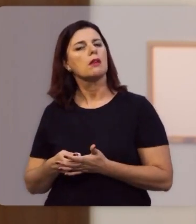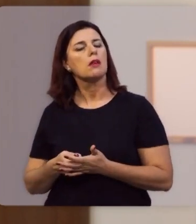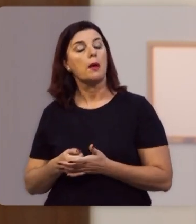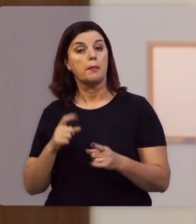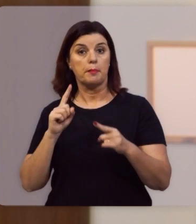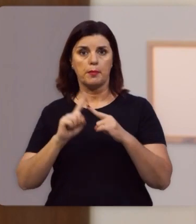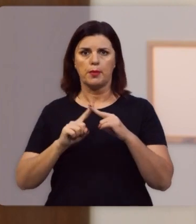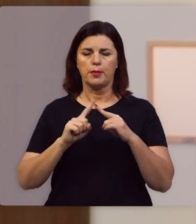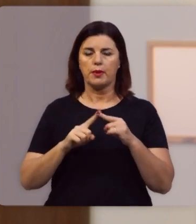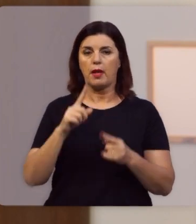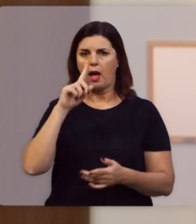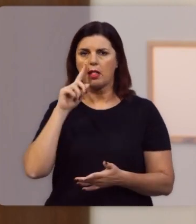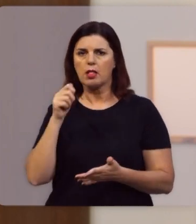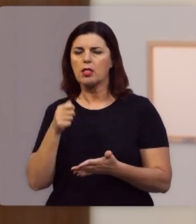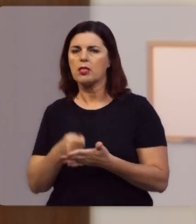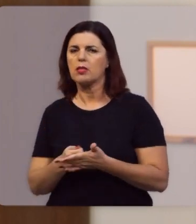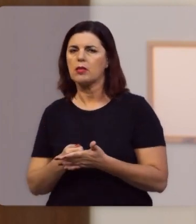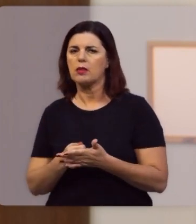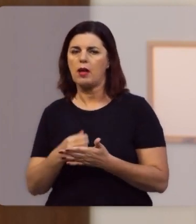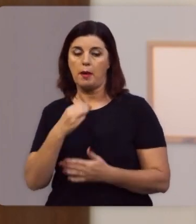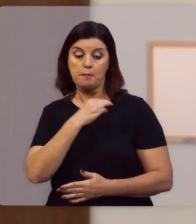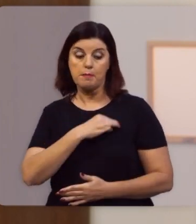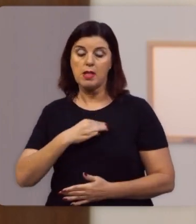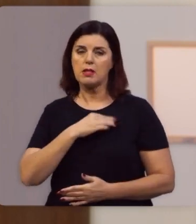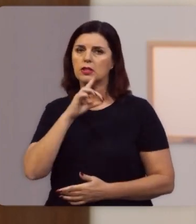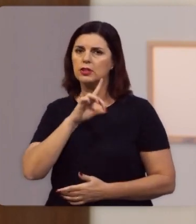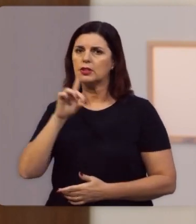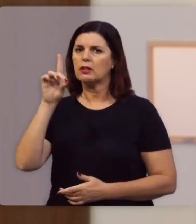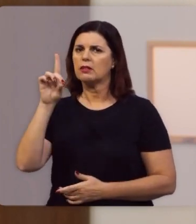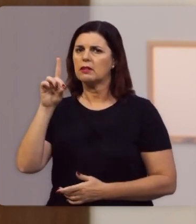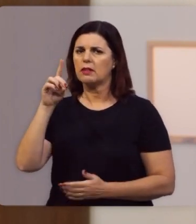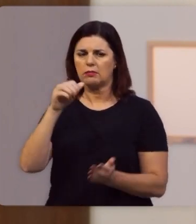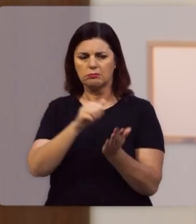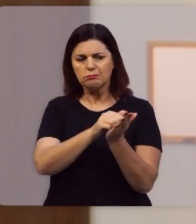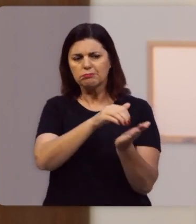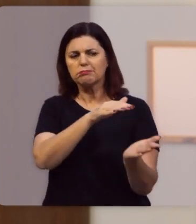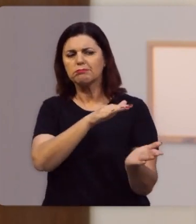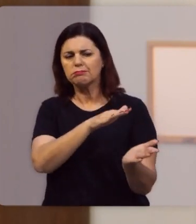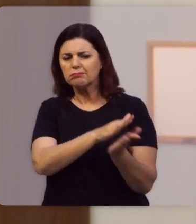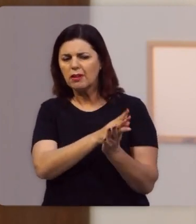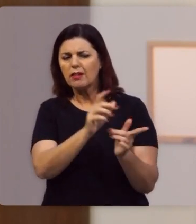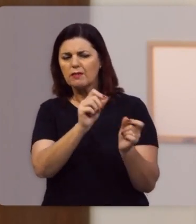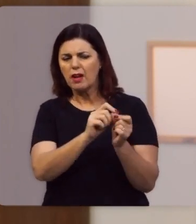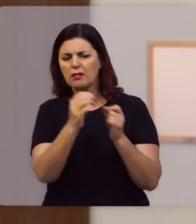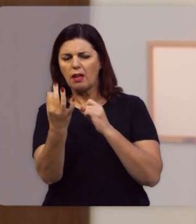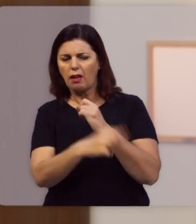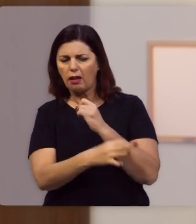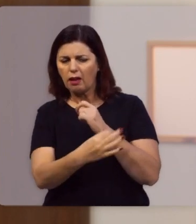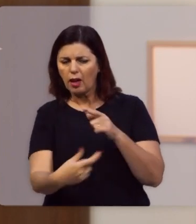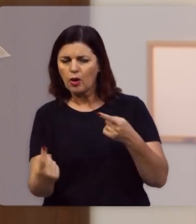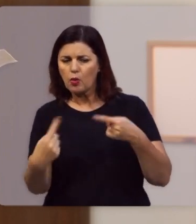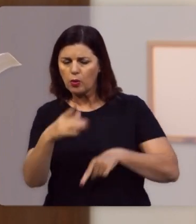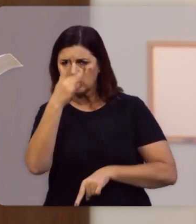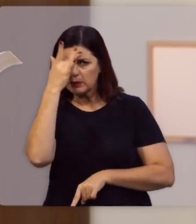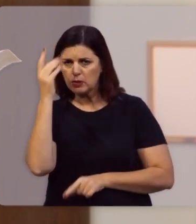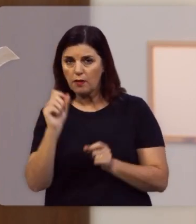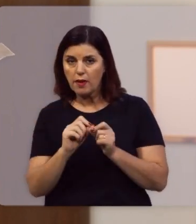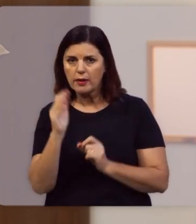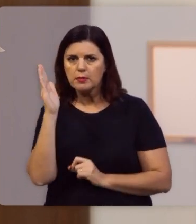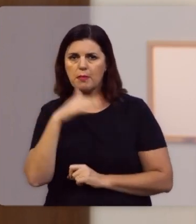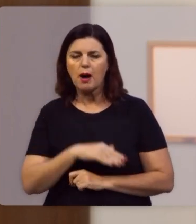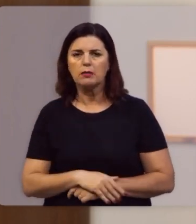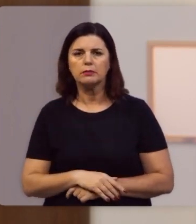porque esta autoridade é ministro de Deus Vingador para castigar o que pratica o mal em outras palavras